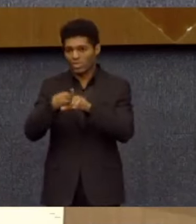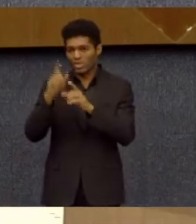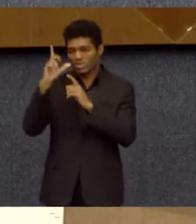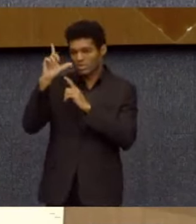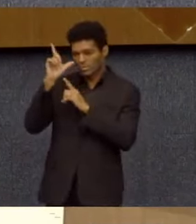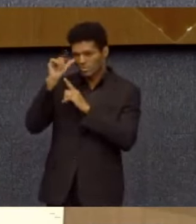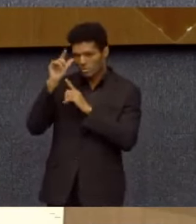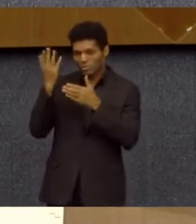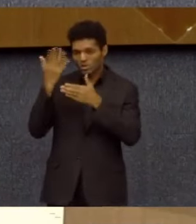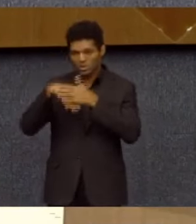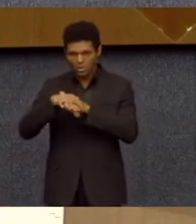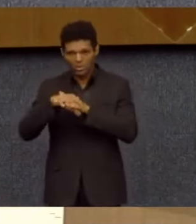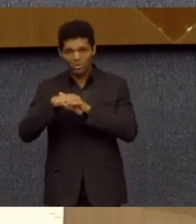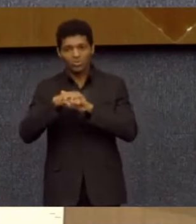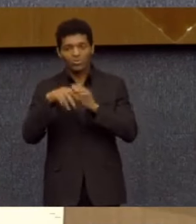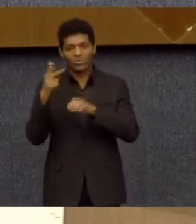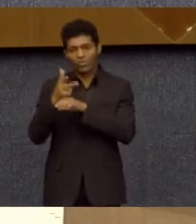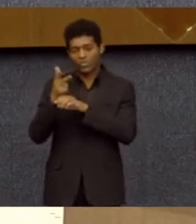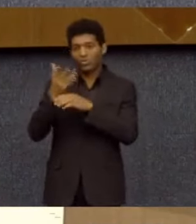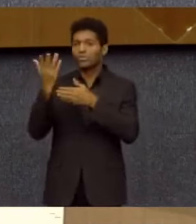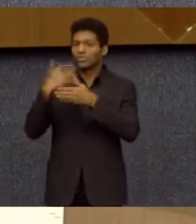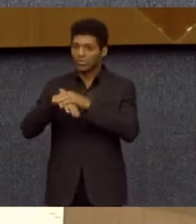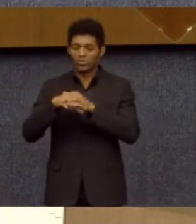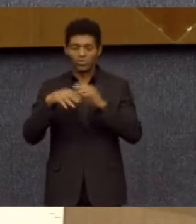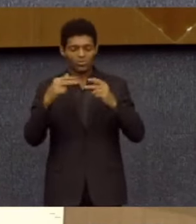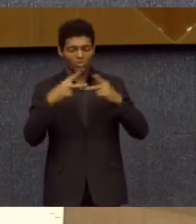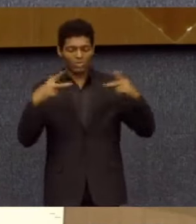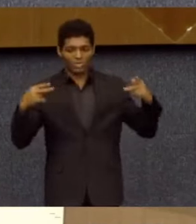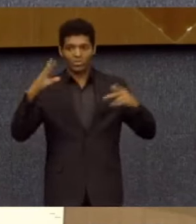solenidade estarão disponíveis no portal da Câmara,